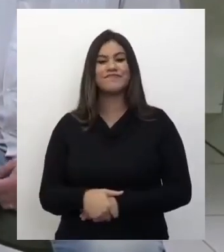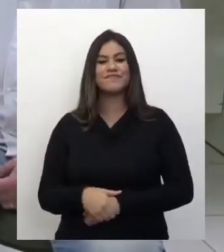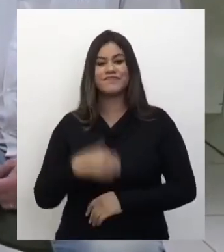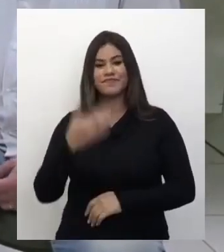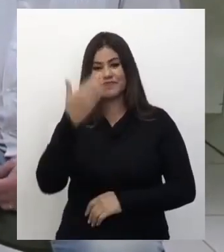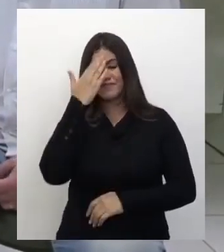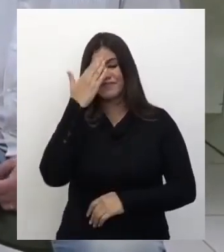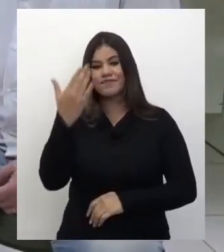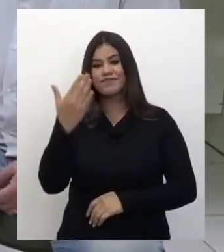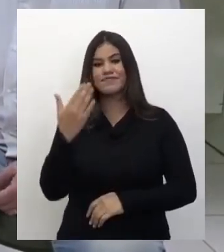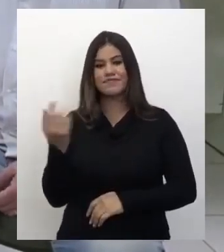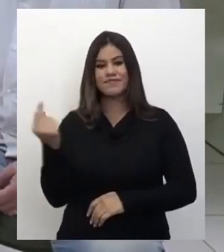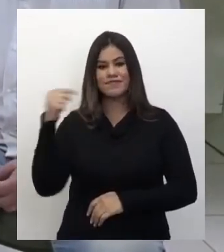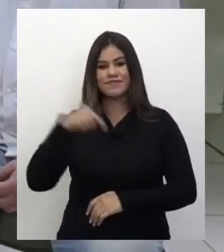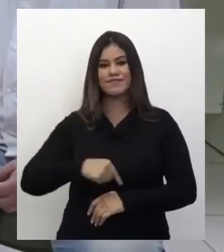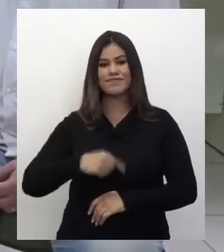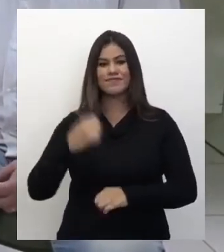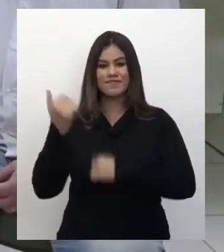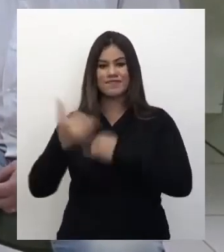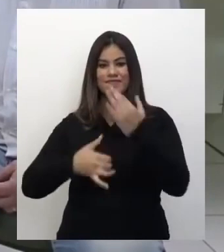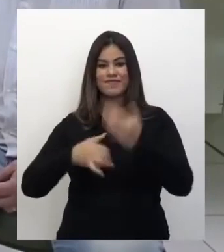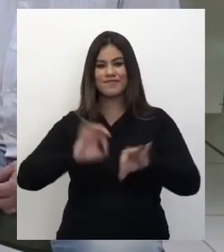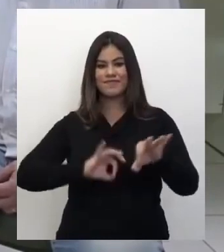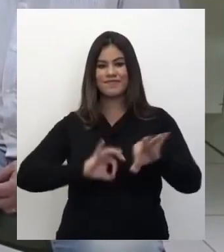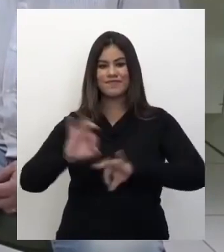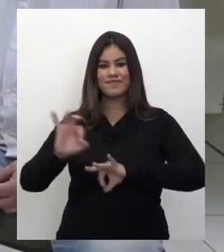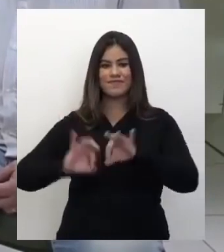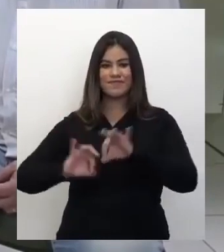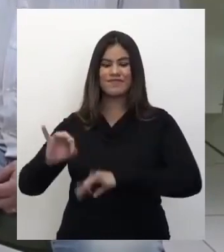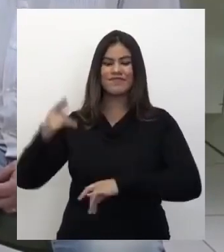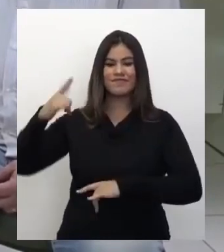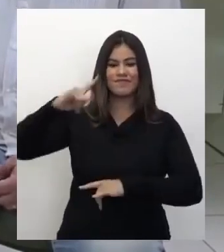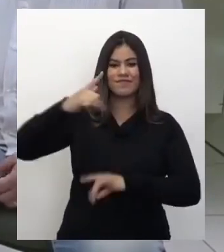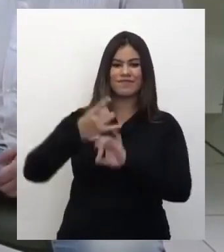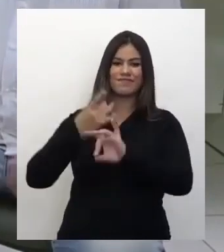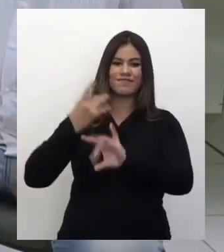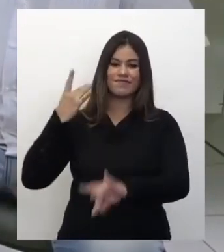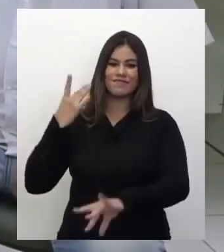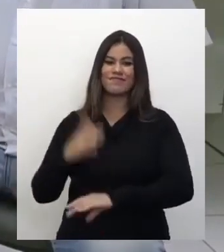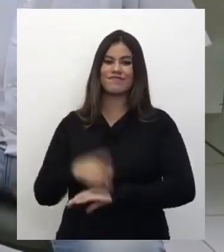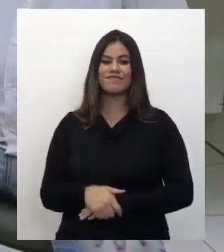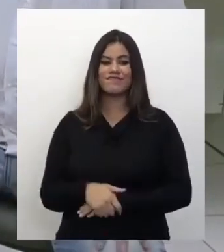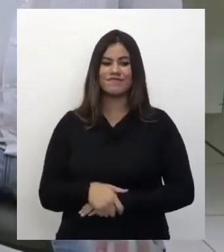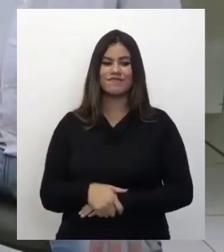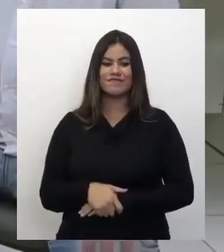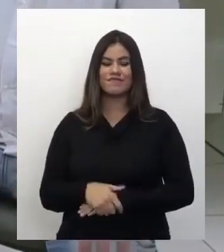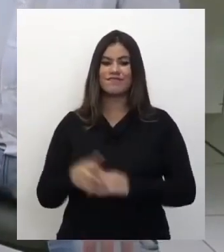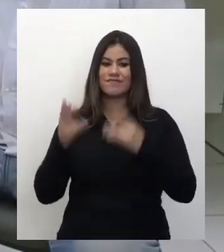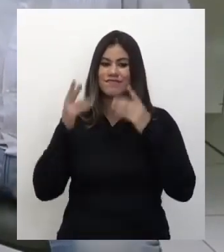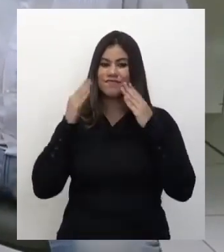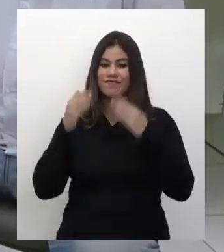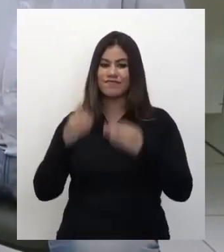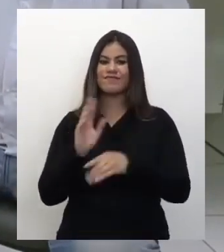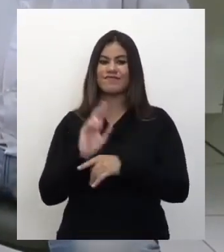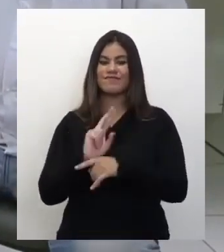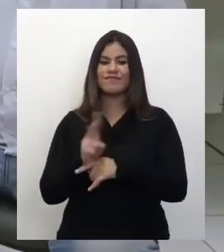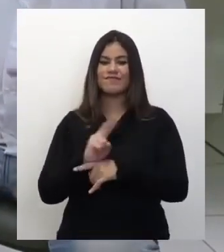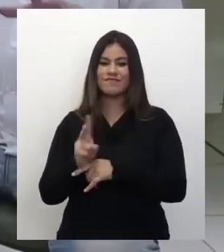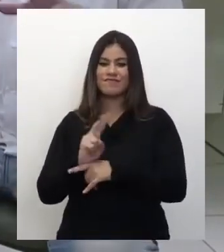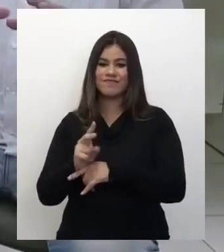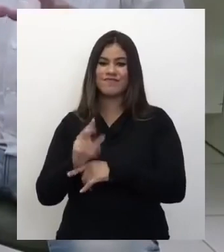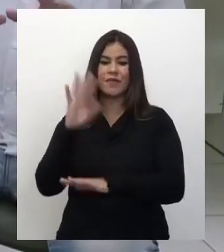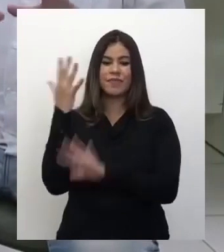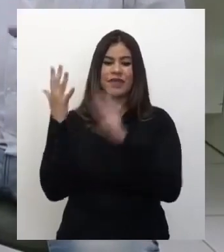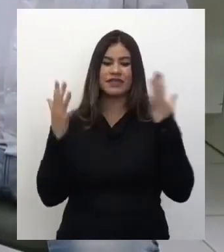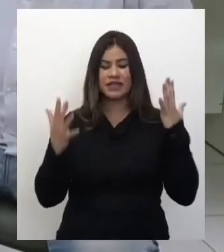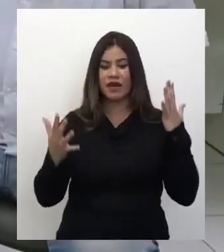pela oportunidade de falar sobre os nossos projetos envolvendo sensoriamento remoto, especificamente monitoramento ambiental. Monitoramento ambiental. Antes